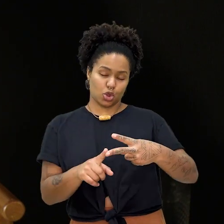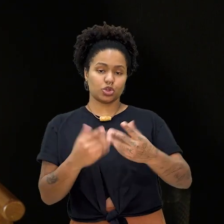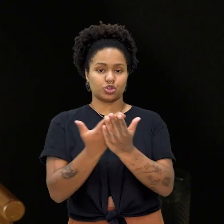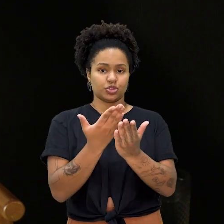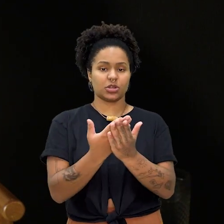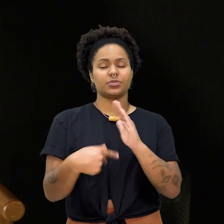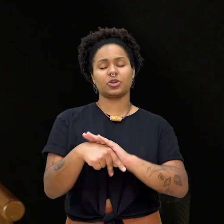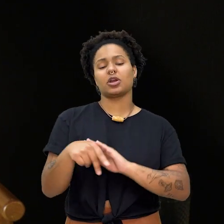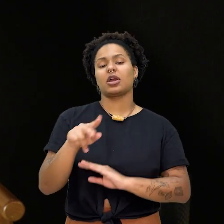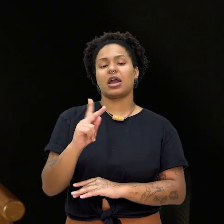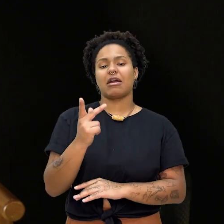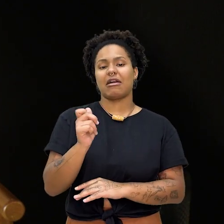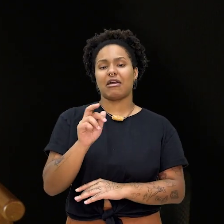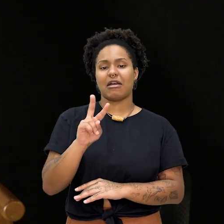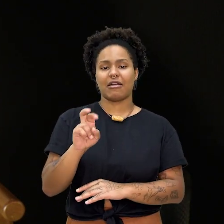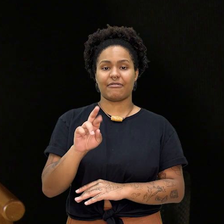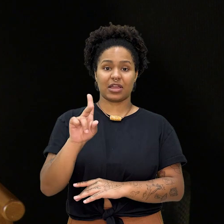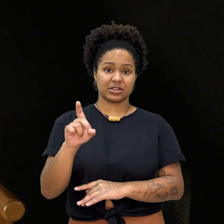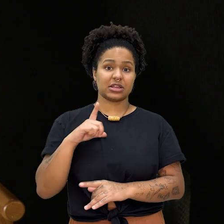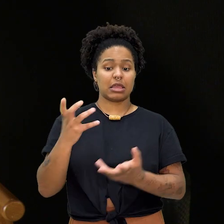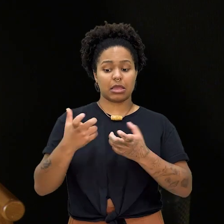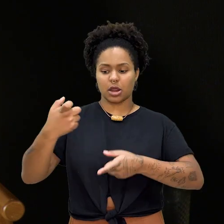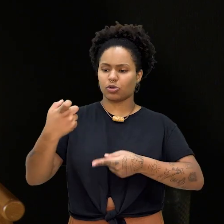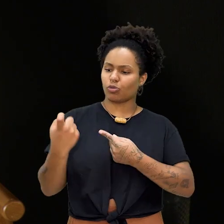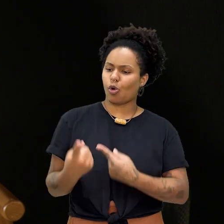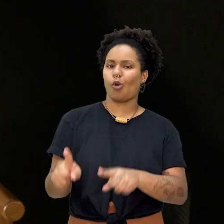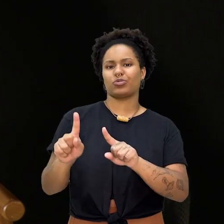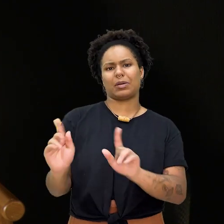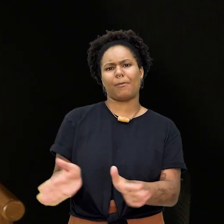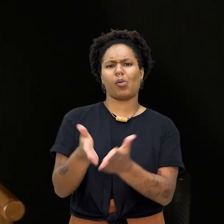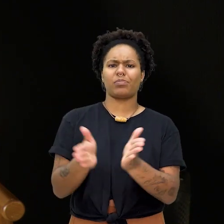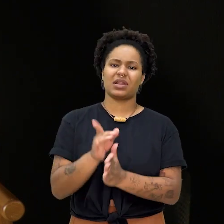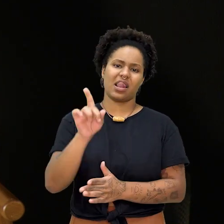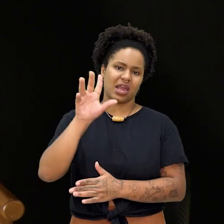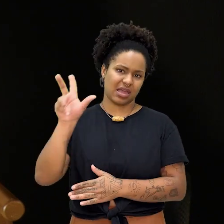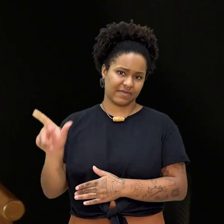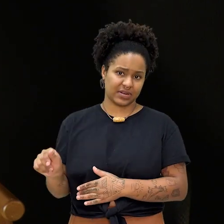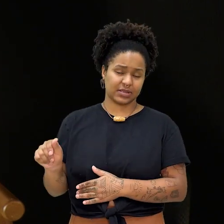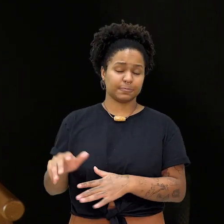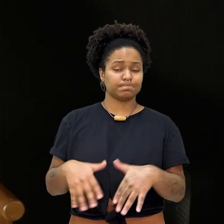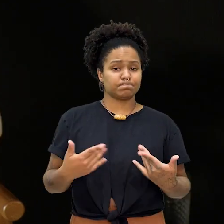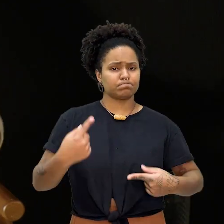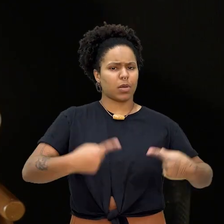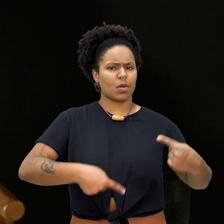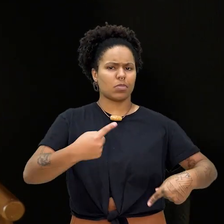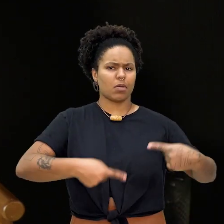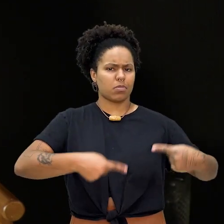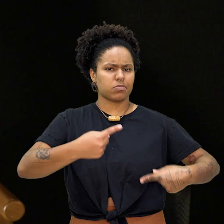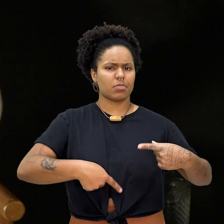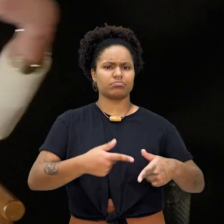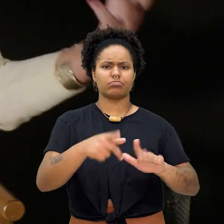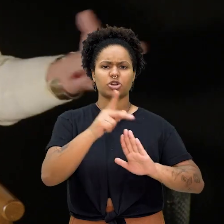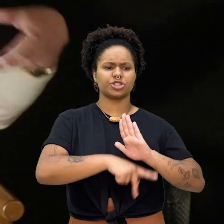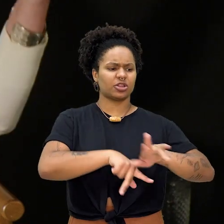querendo combater a extrema pobreza na África. E aí, discutindo, são tantos programas,